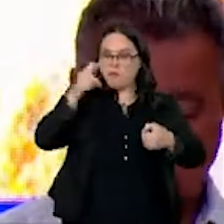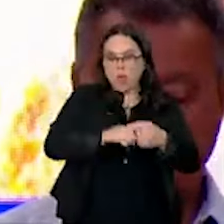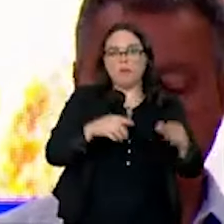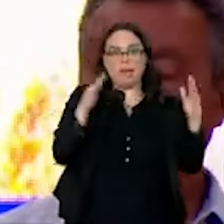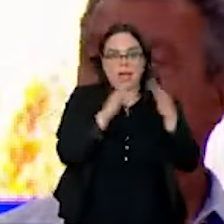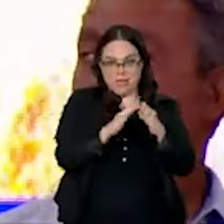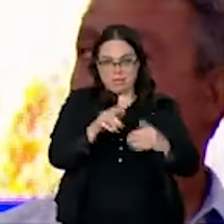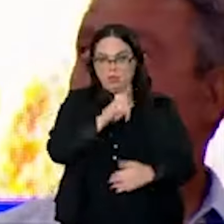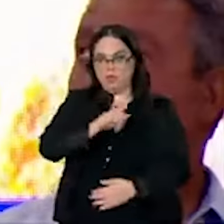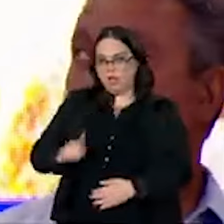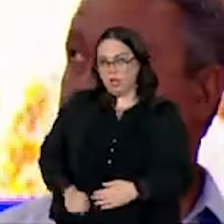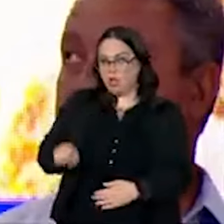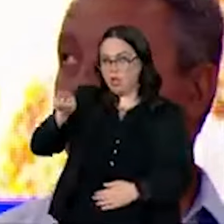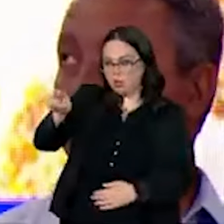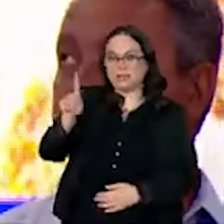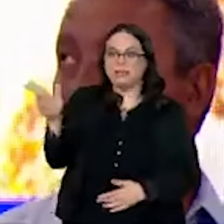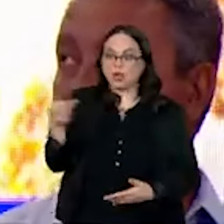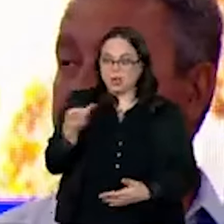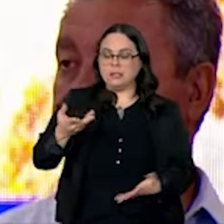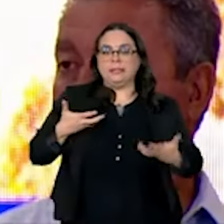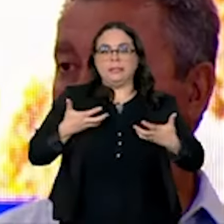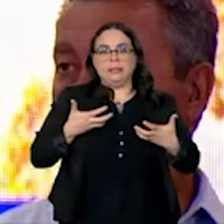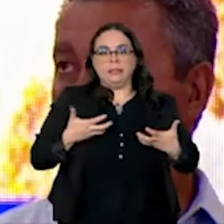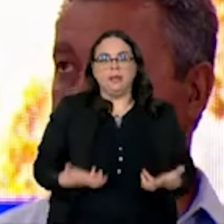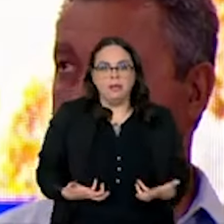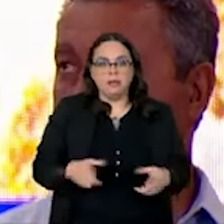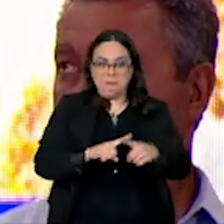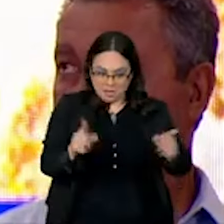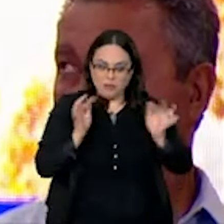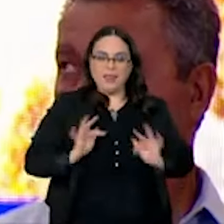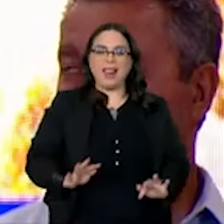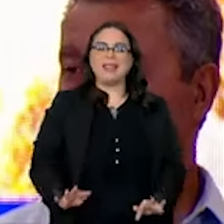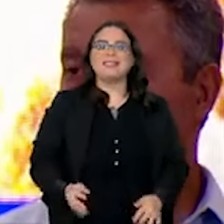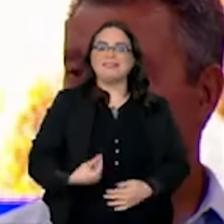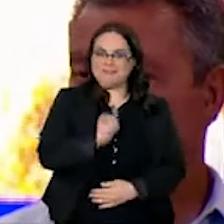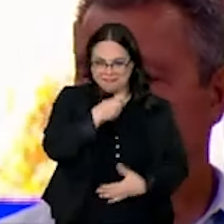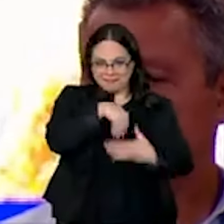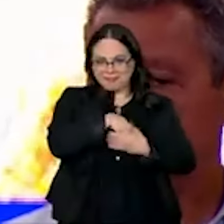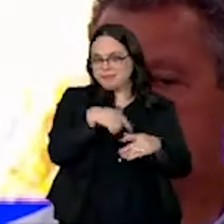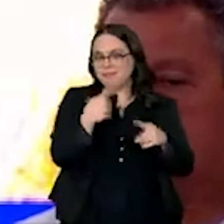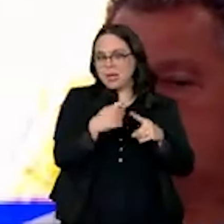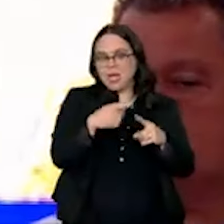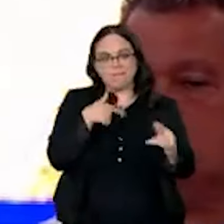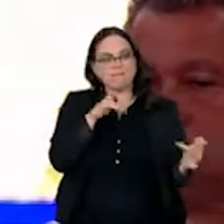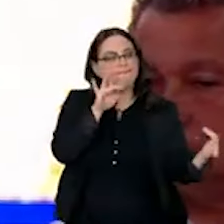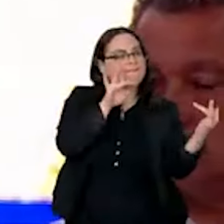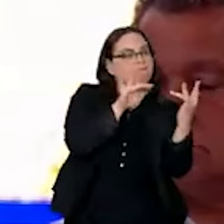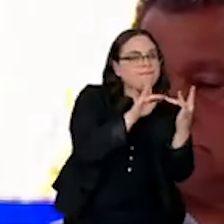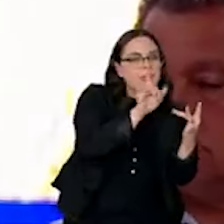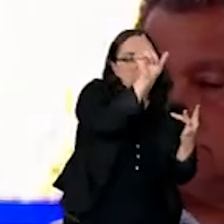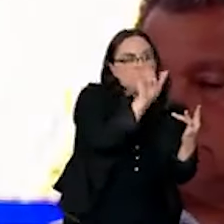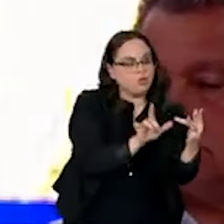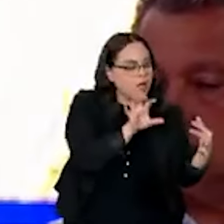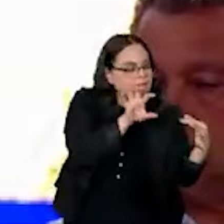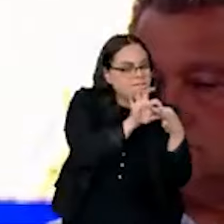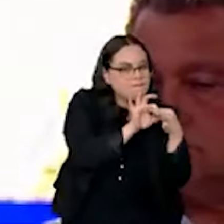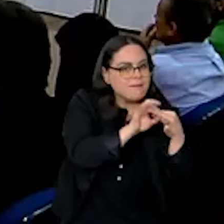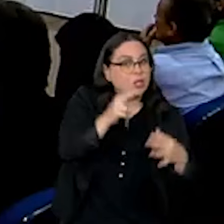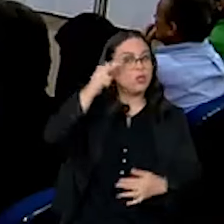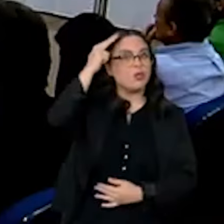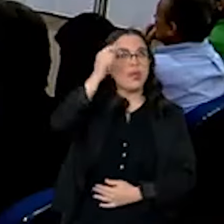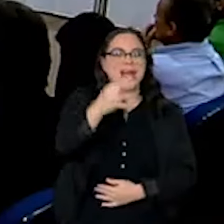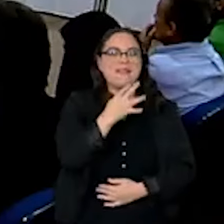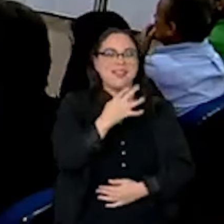noite, o governador, cansado, mas feliz da vida. Porque eu tive contato com gente que sonhava